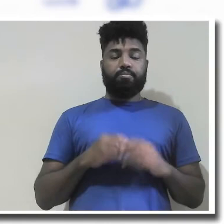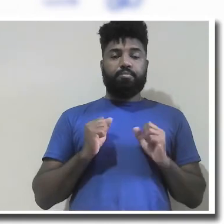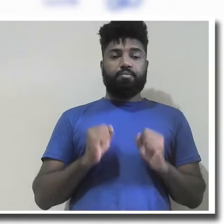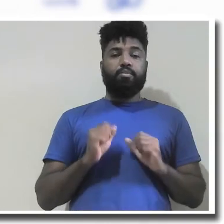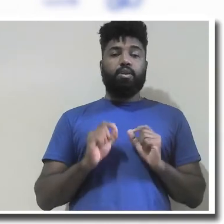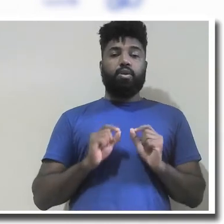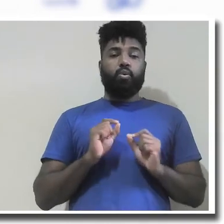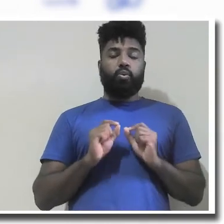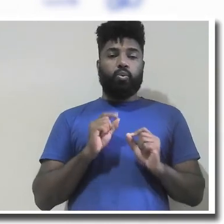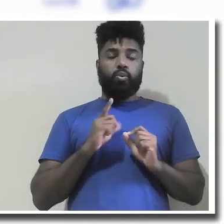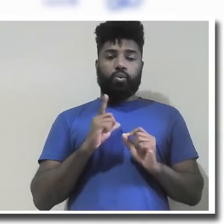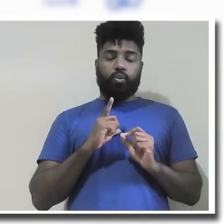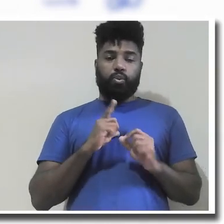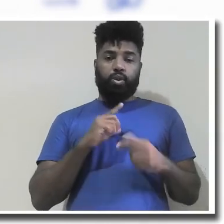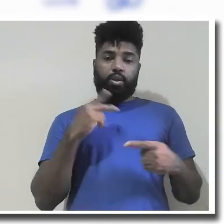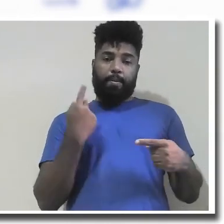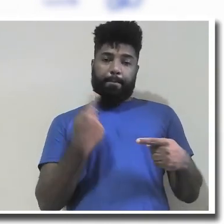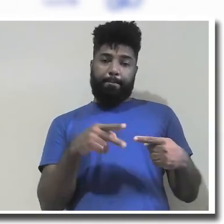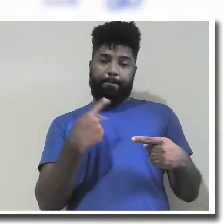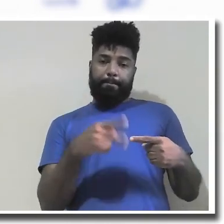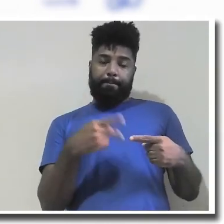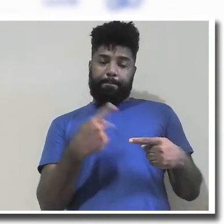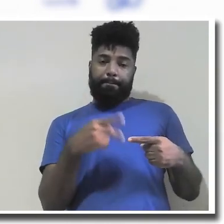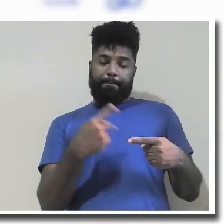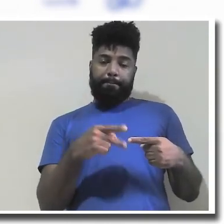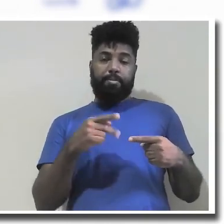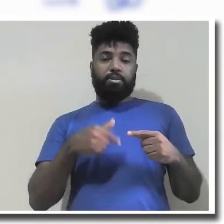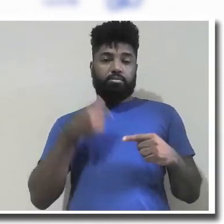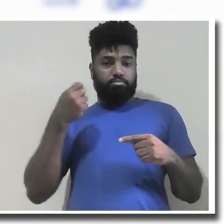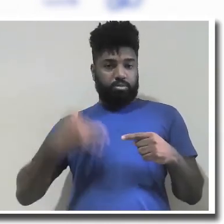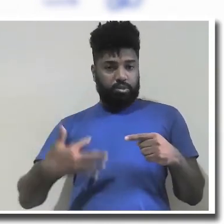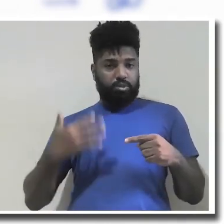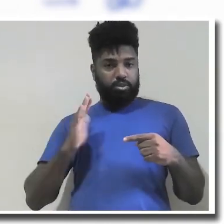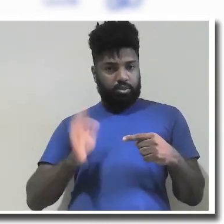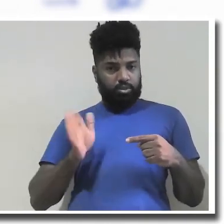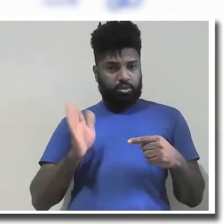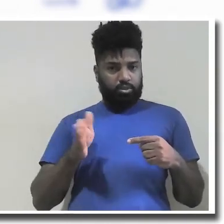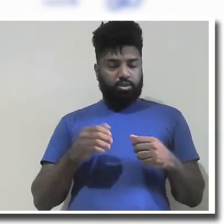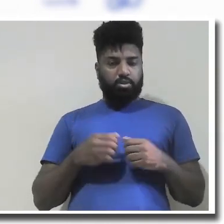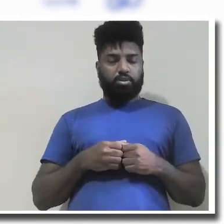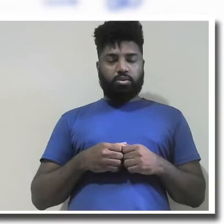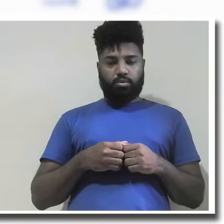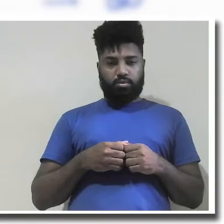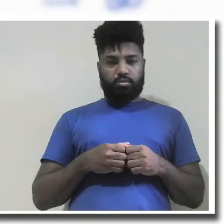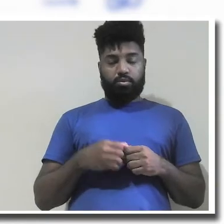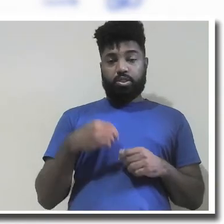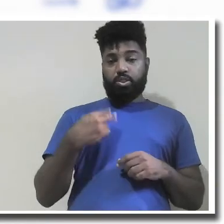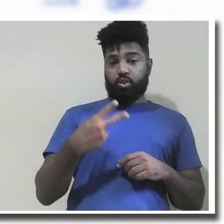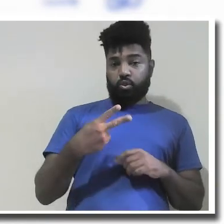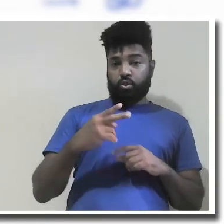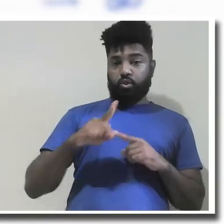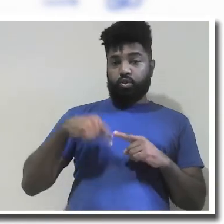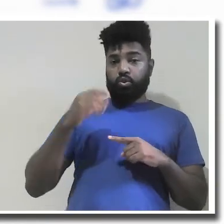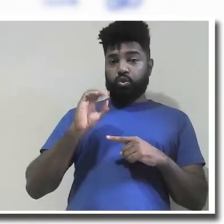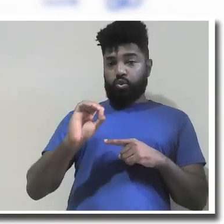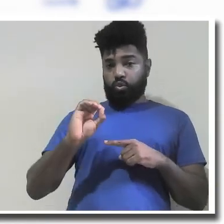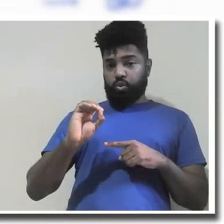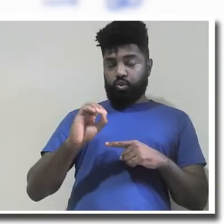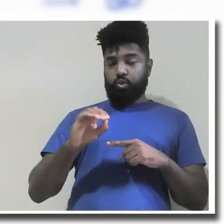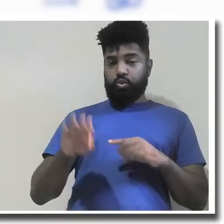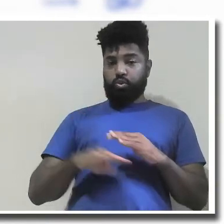posso aplicar a propriedade recém-citada e colocar 2 elevado a 0